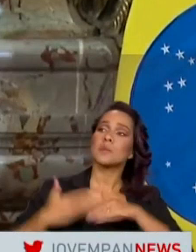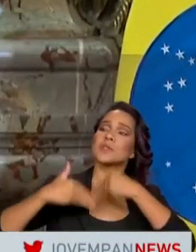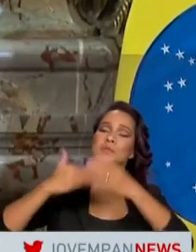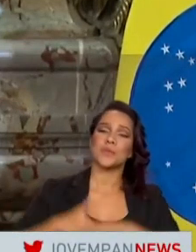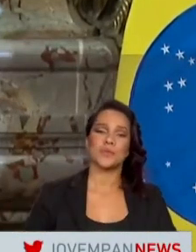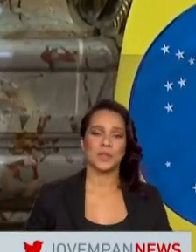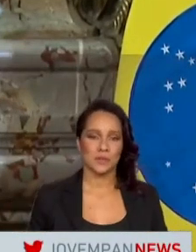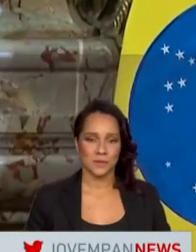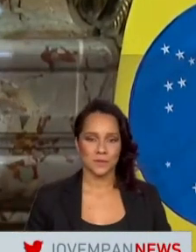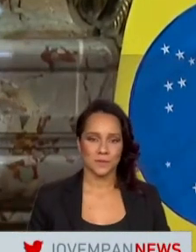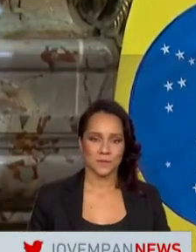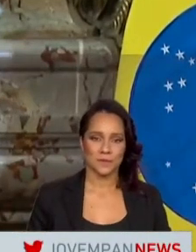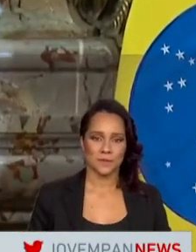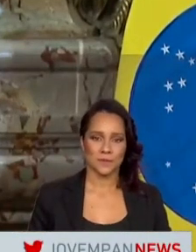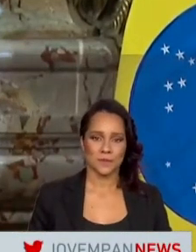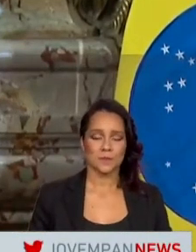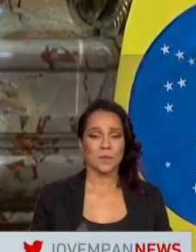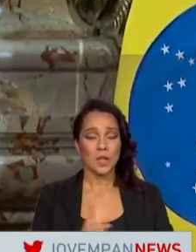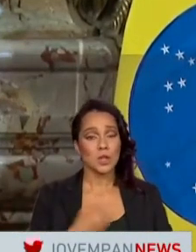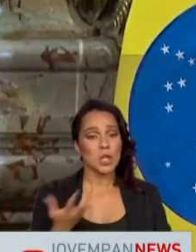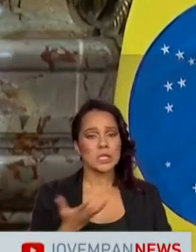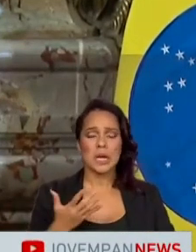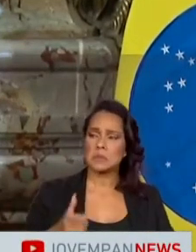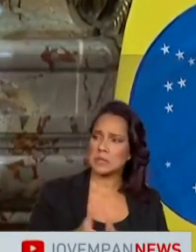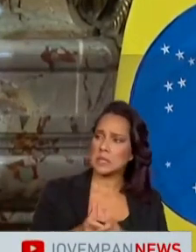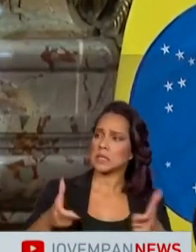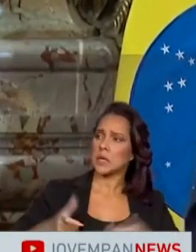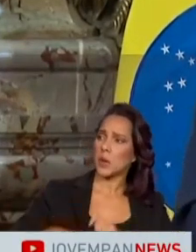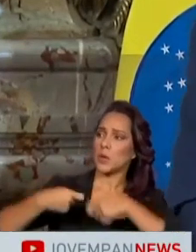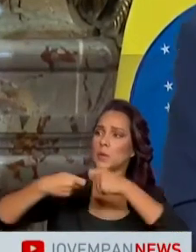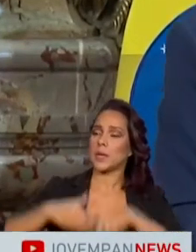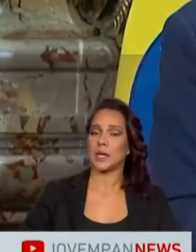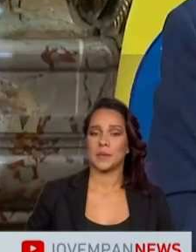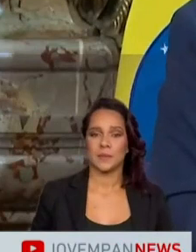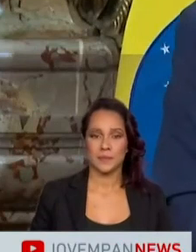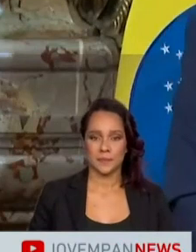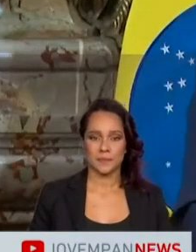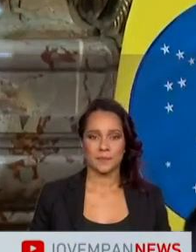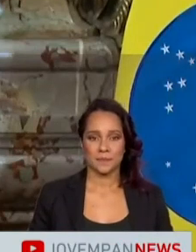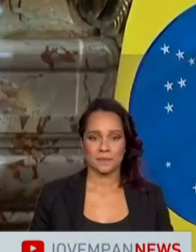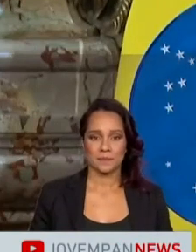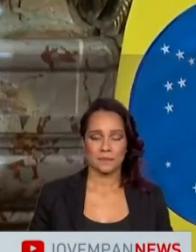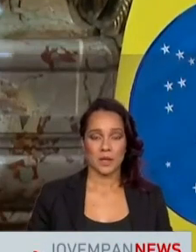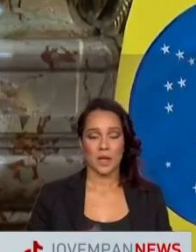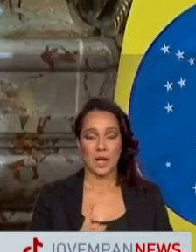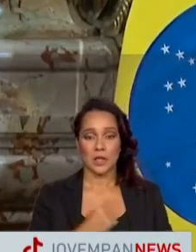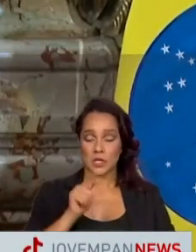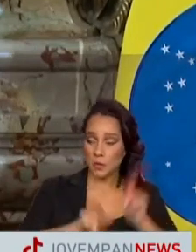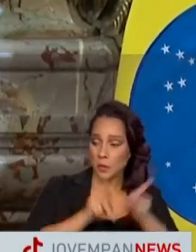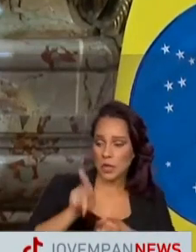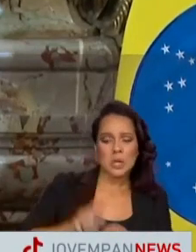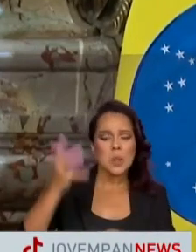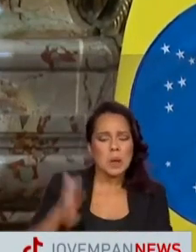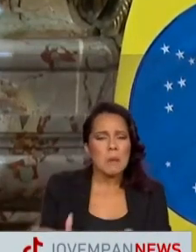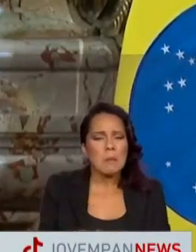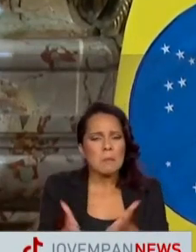desenvolvidos. Queremos ser desenvolvidos. Nós queremos crescer economicamente. Queremos crescer economicamente. A nossa gente, ela não quer